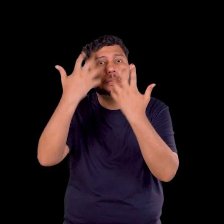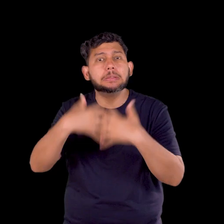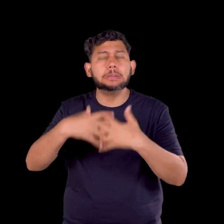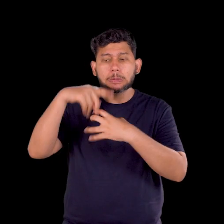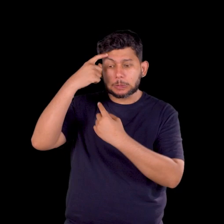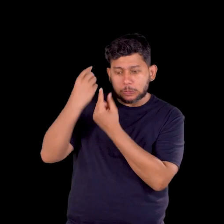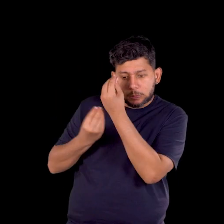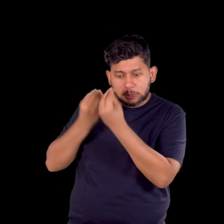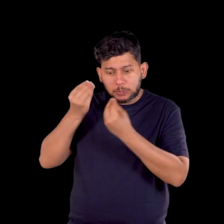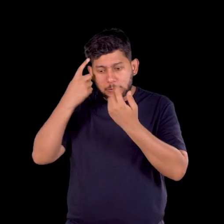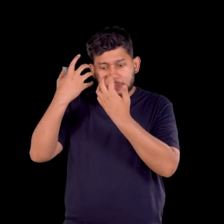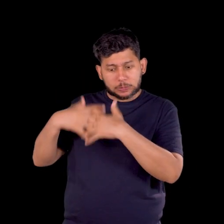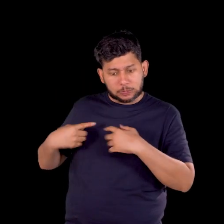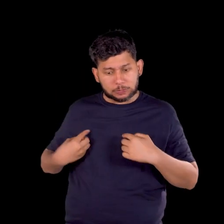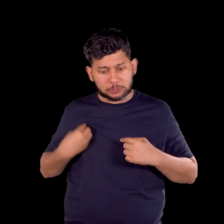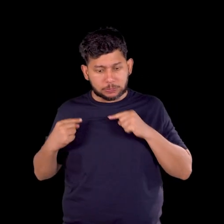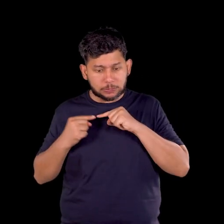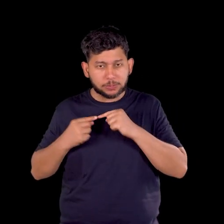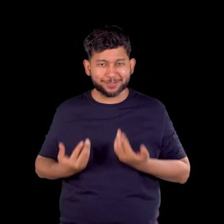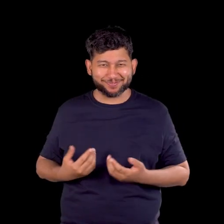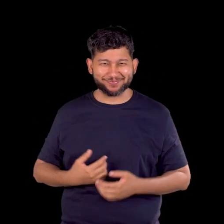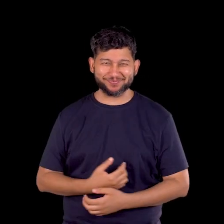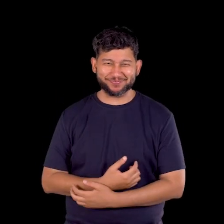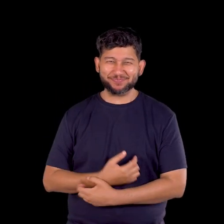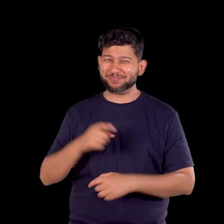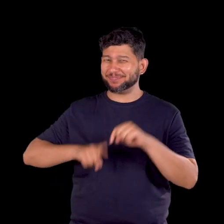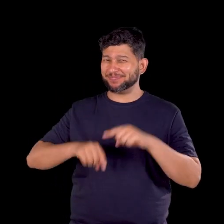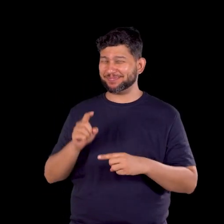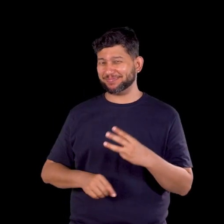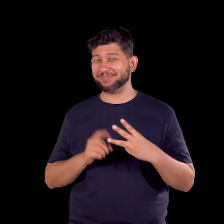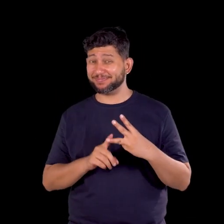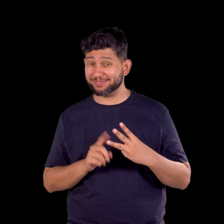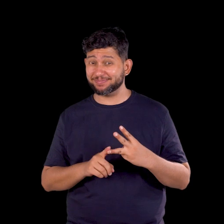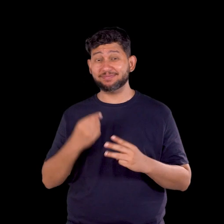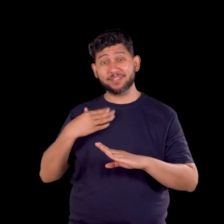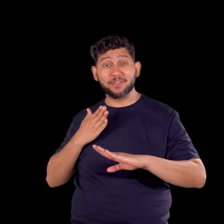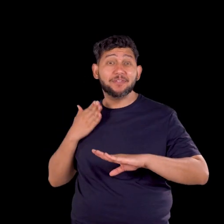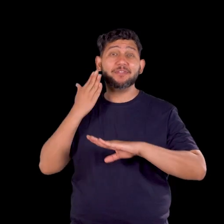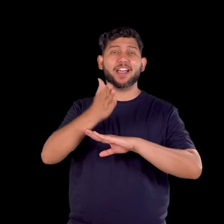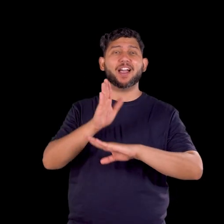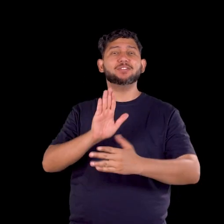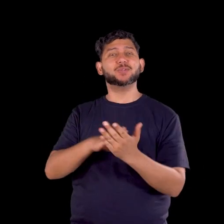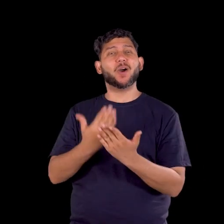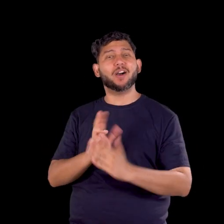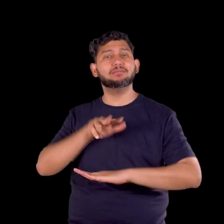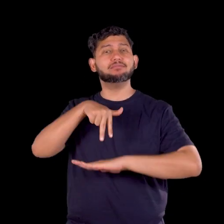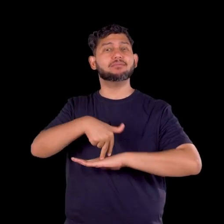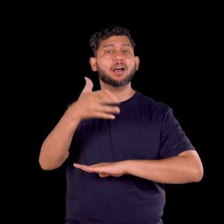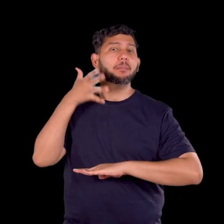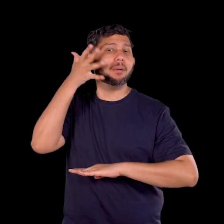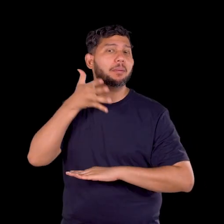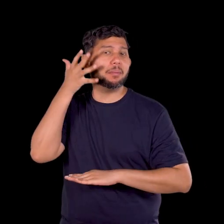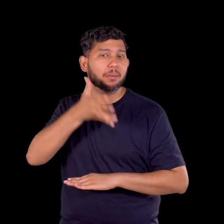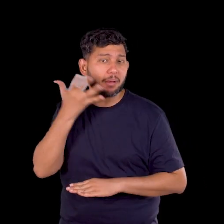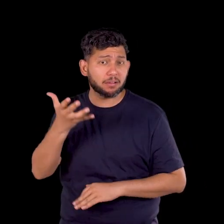abordados. O terceiro material são as apresentações nas escolas. Elas são apresentações para